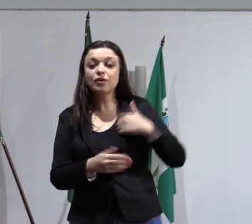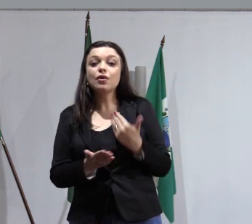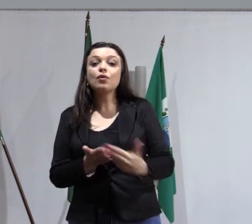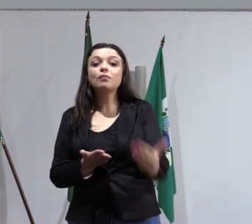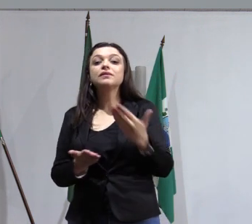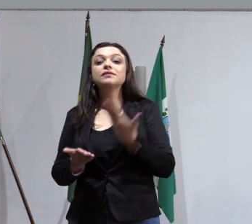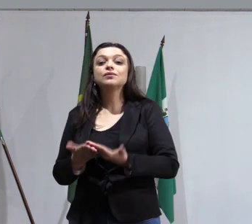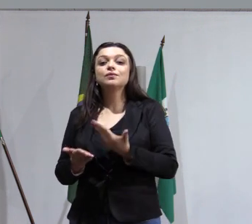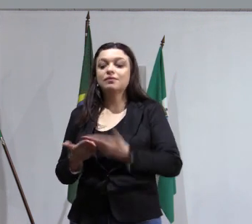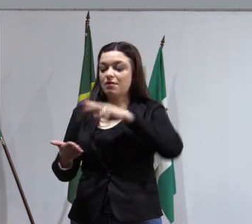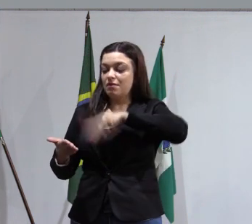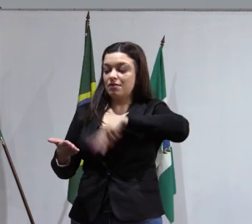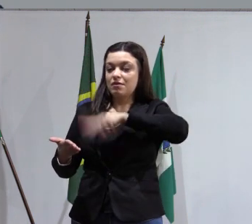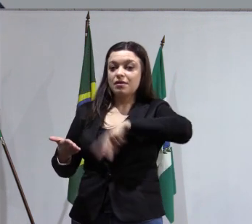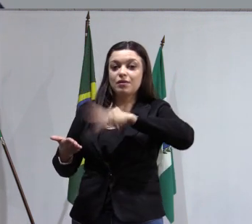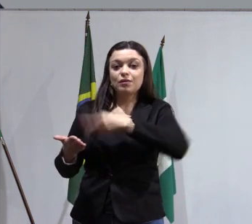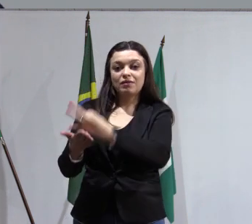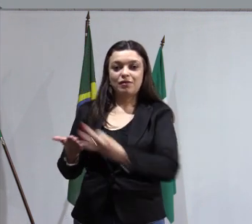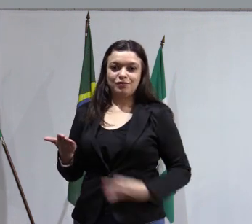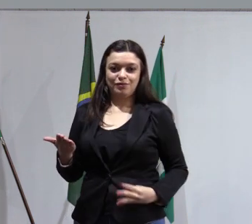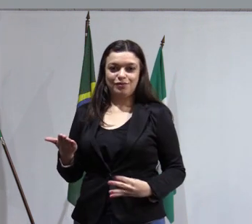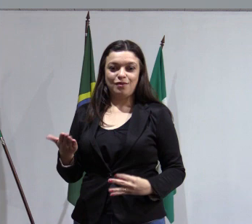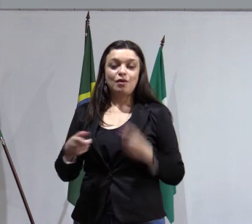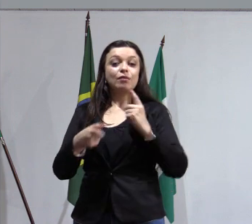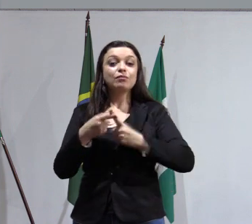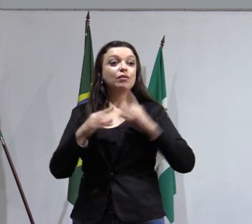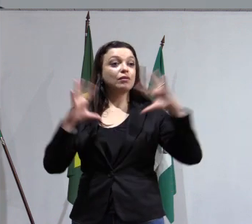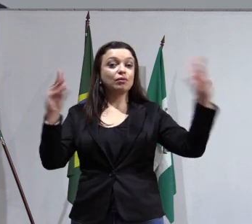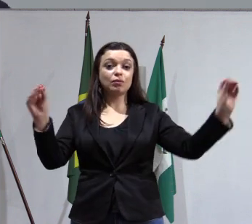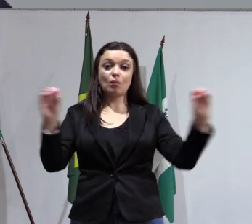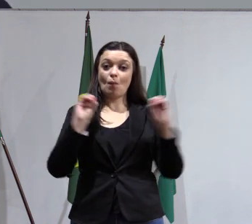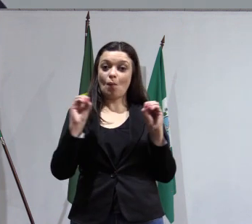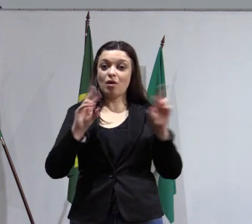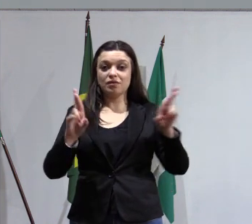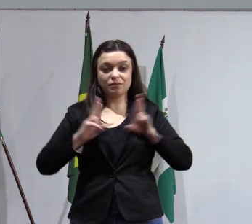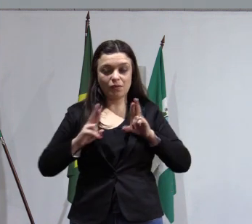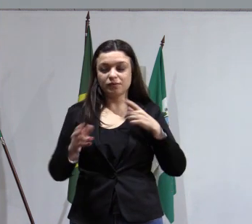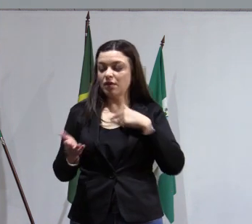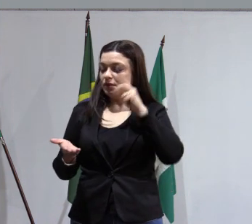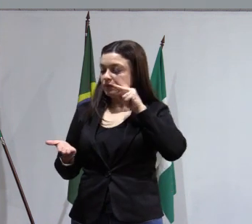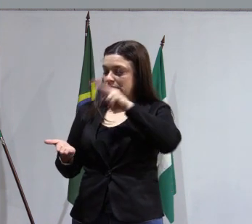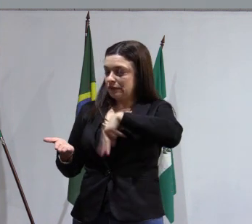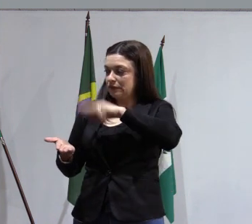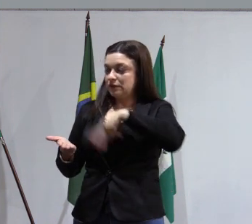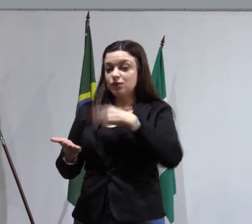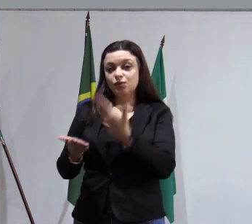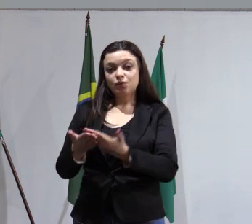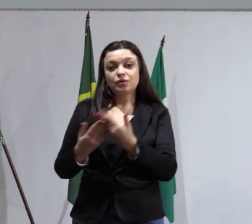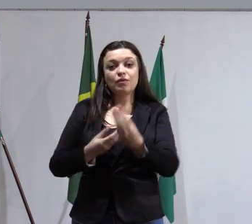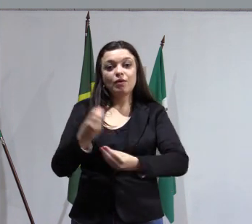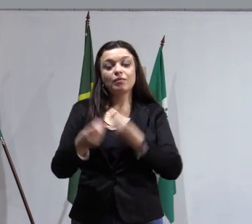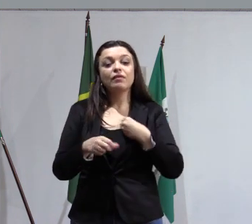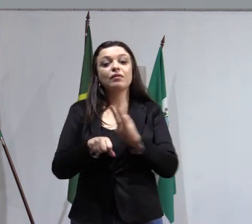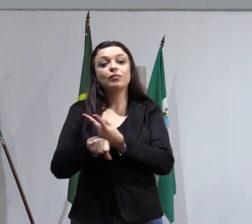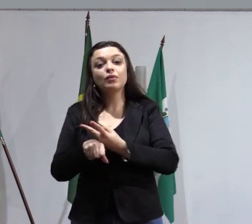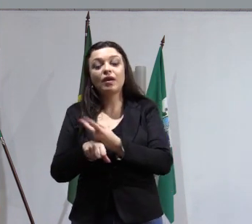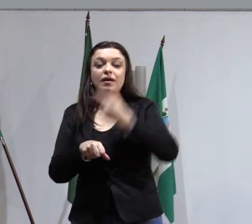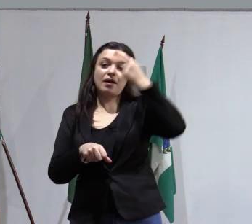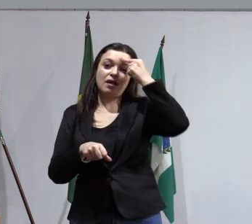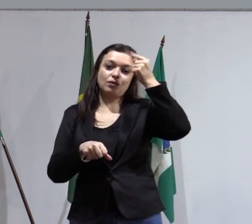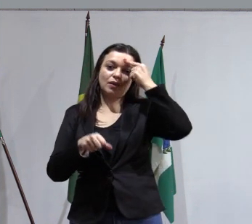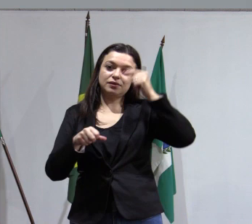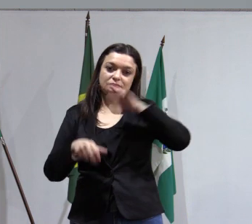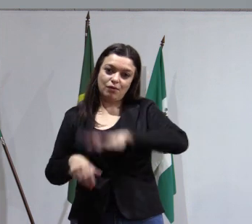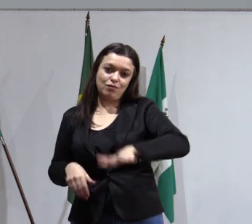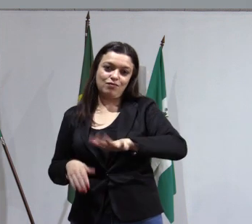estudar o projeto com mais atenção. E aí comecei a procurar a graduação. Eu tenho que falar